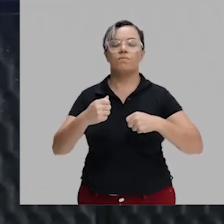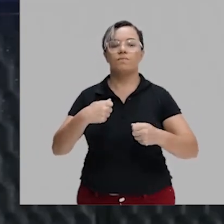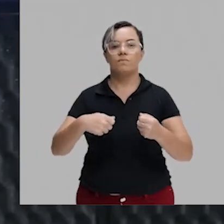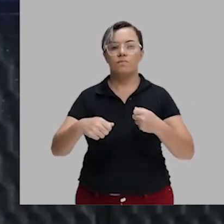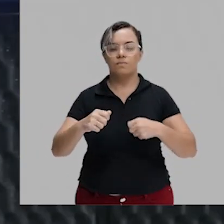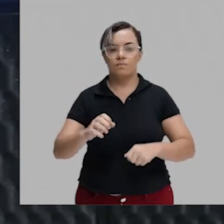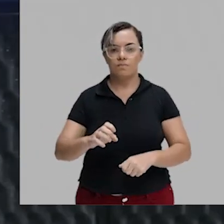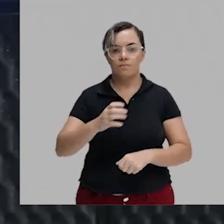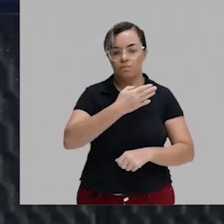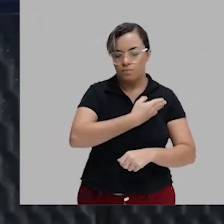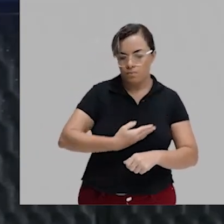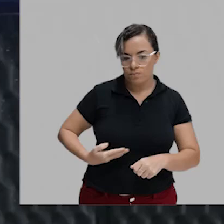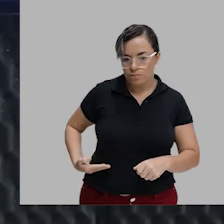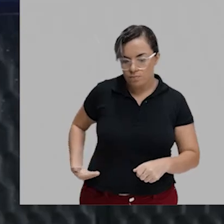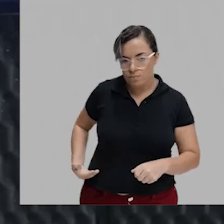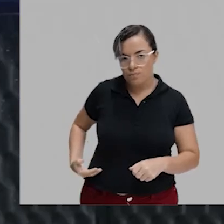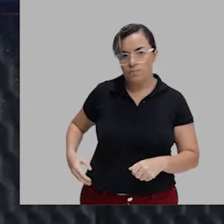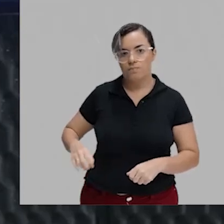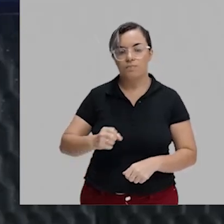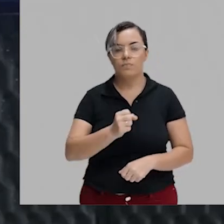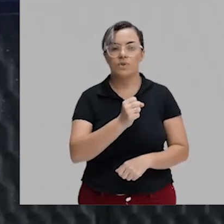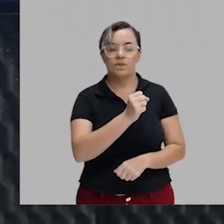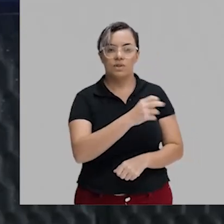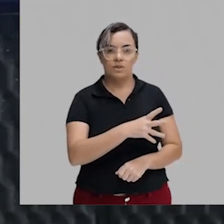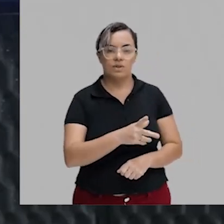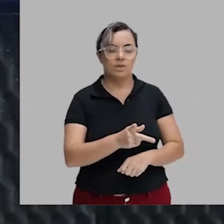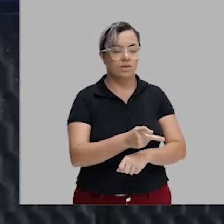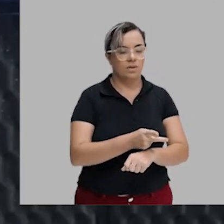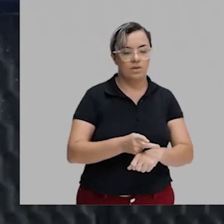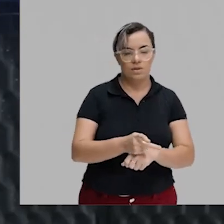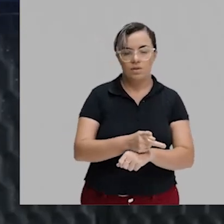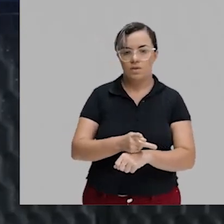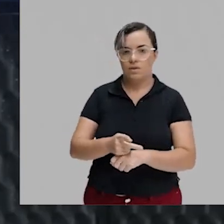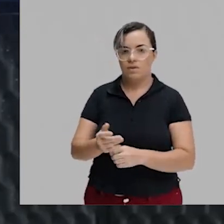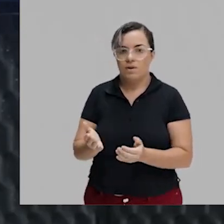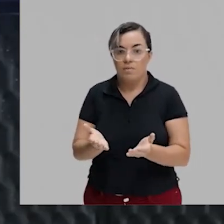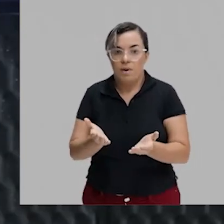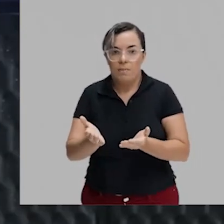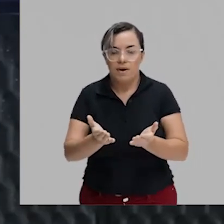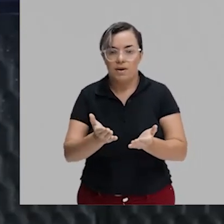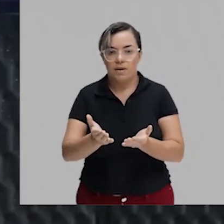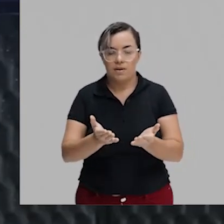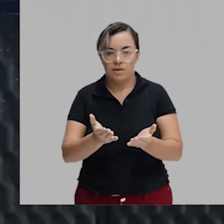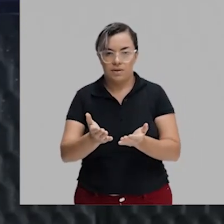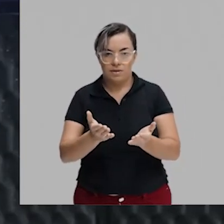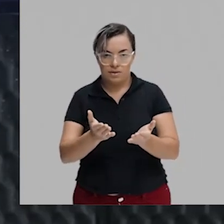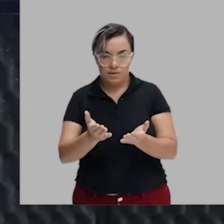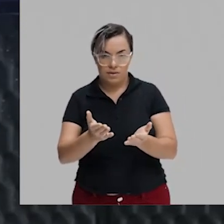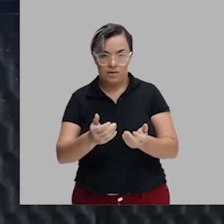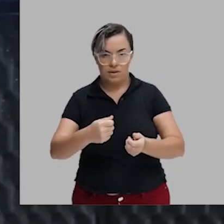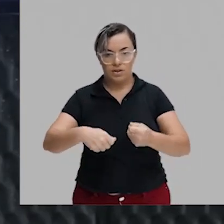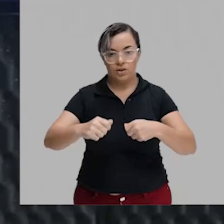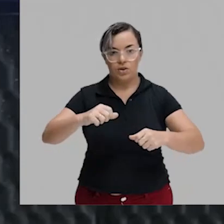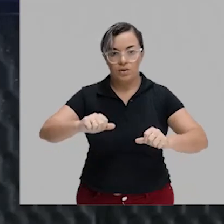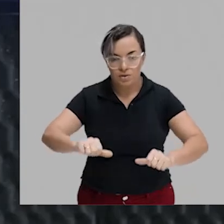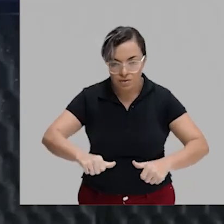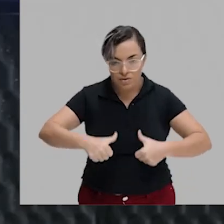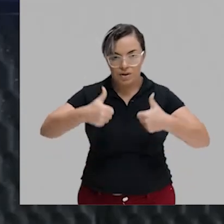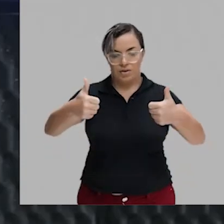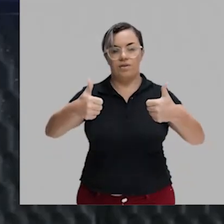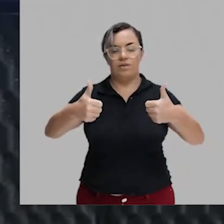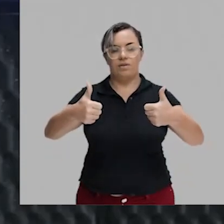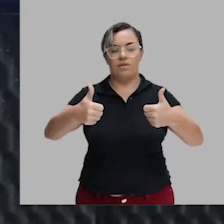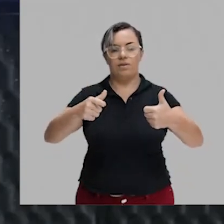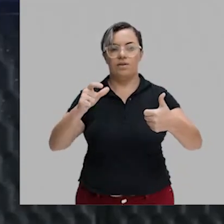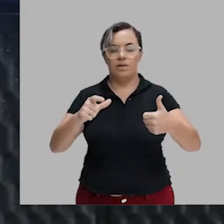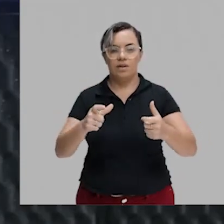estados modernos irão buscar uma balança comercial favorável. E a máxima